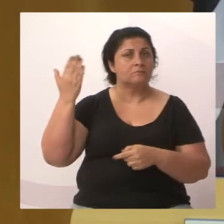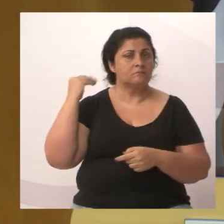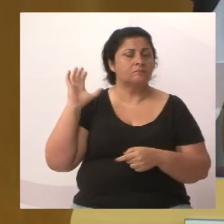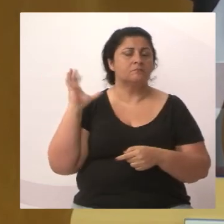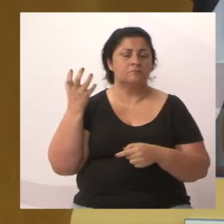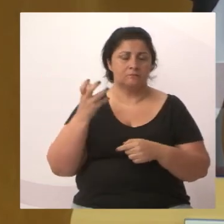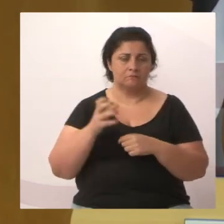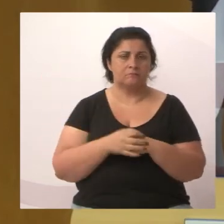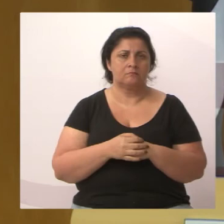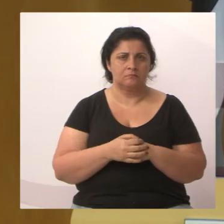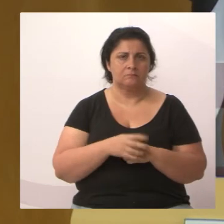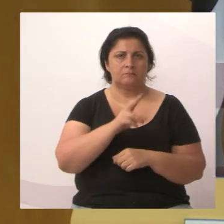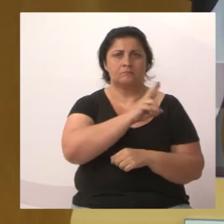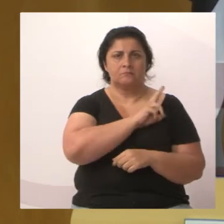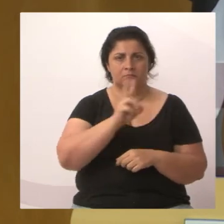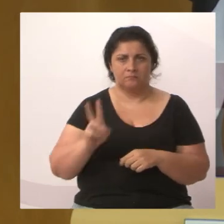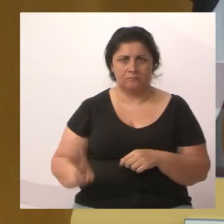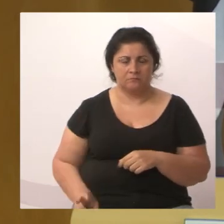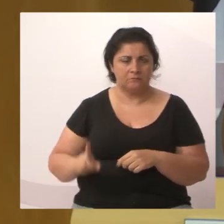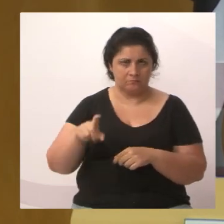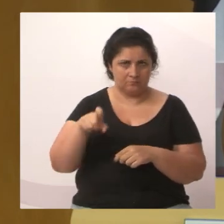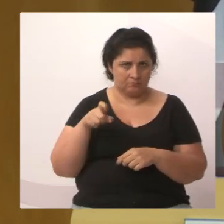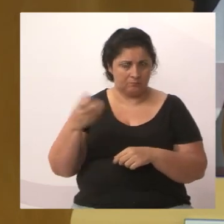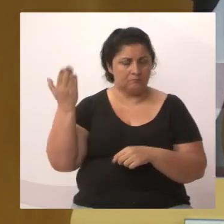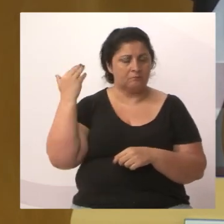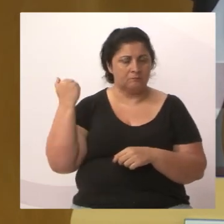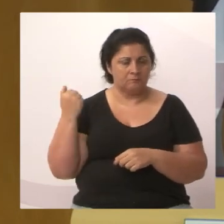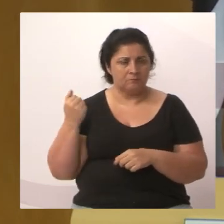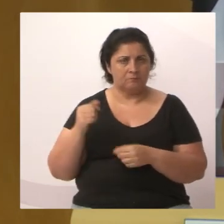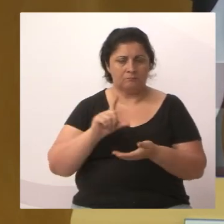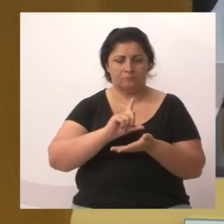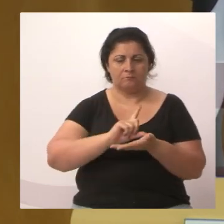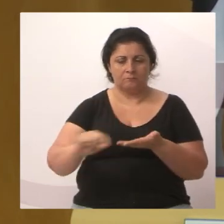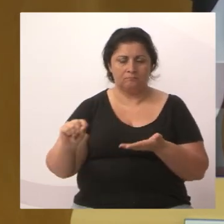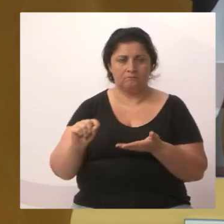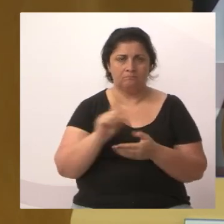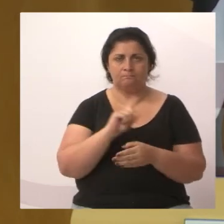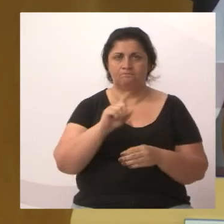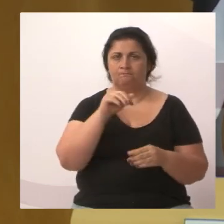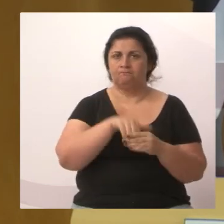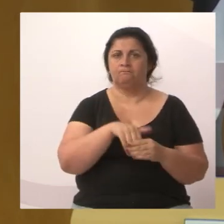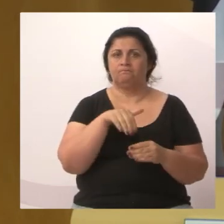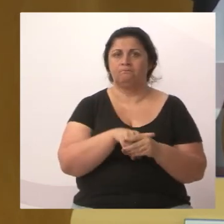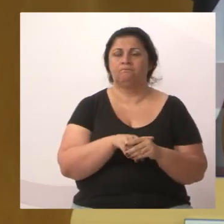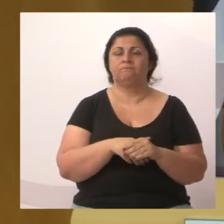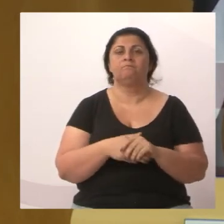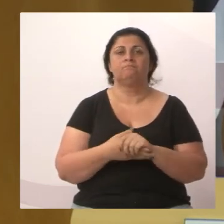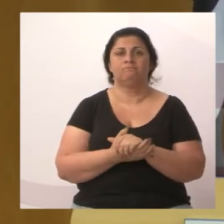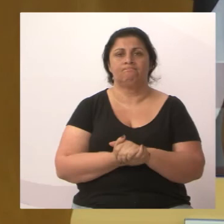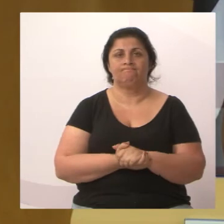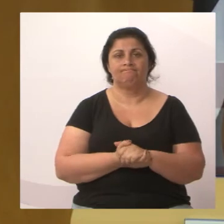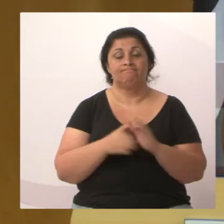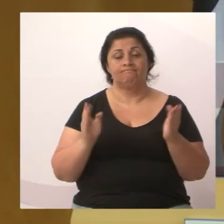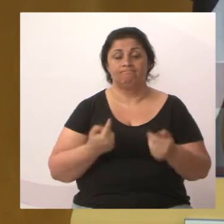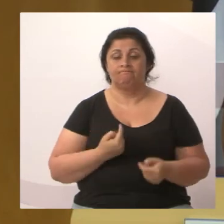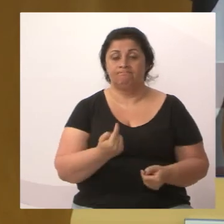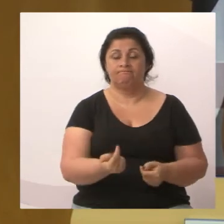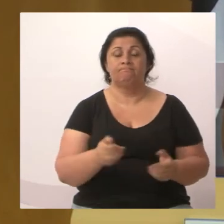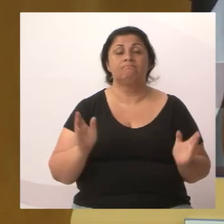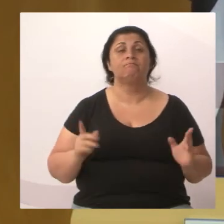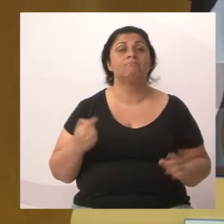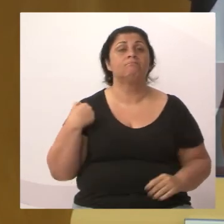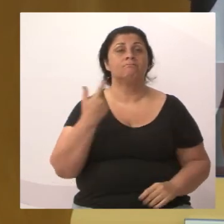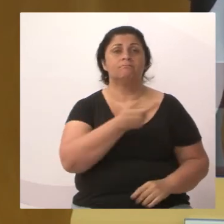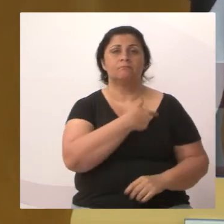vereadores, parte deles que fizeram na época, correram no plenário para poder não votar as contas. Então agora veio para nós. Só